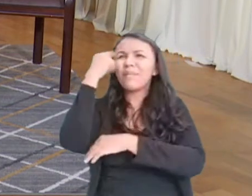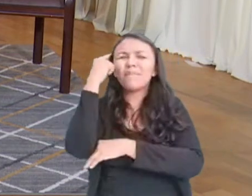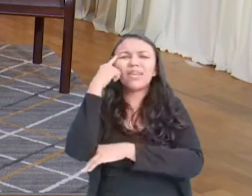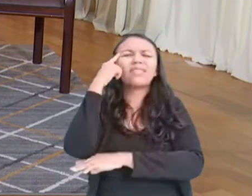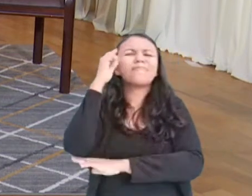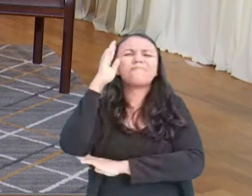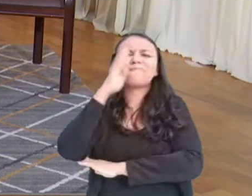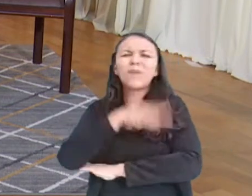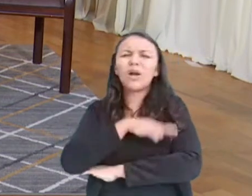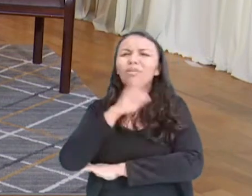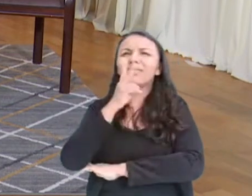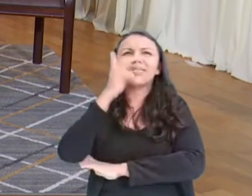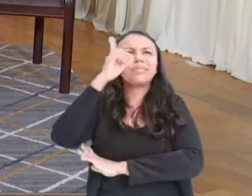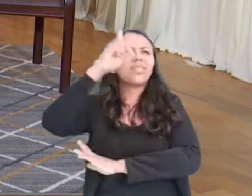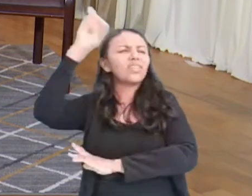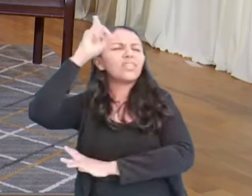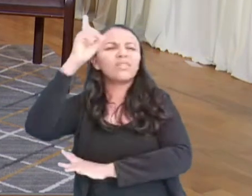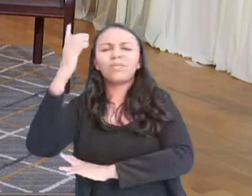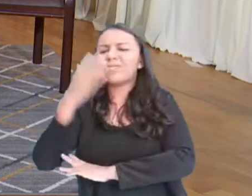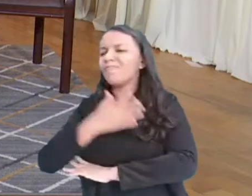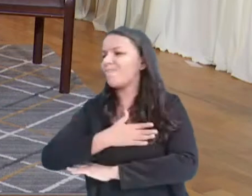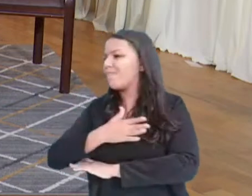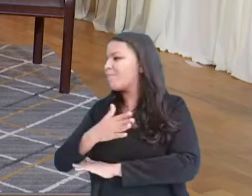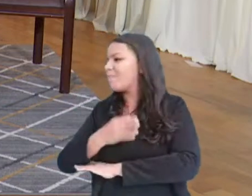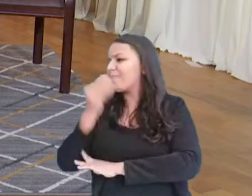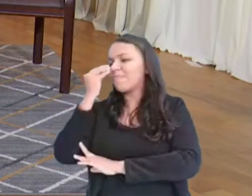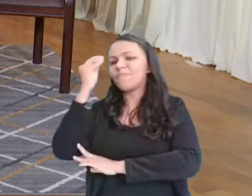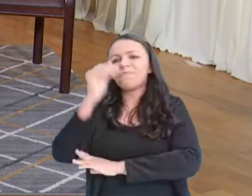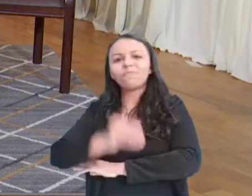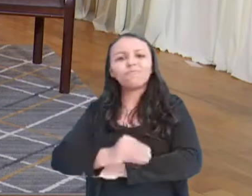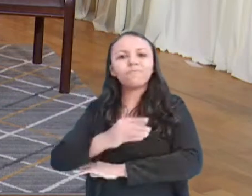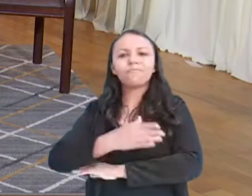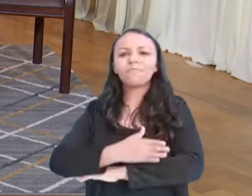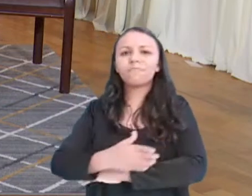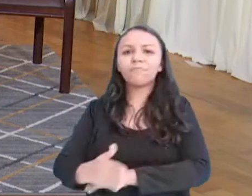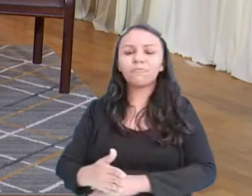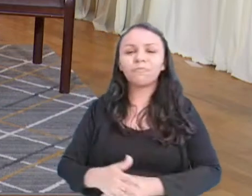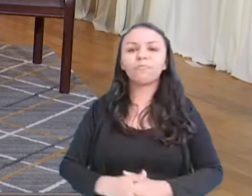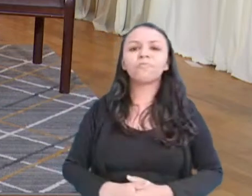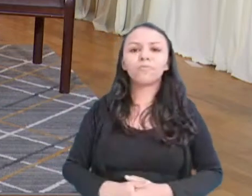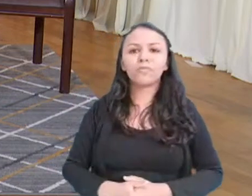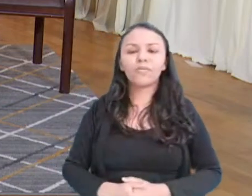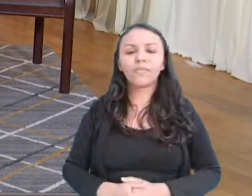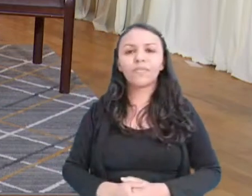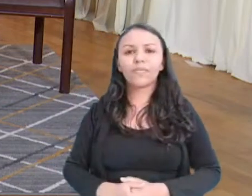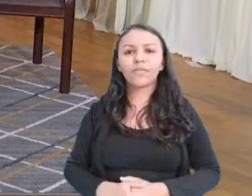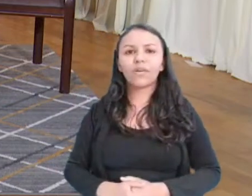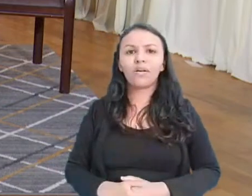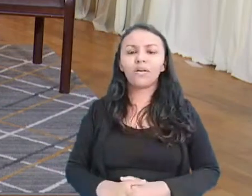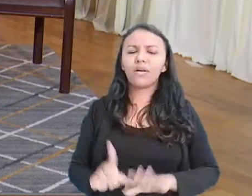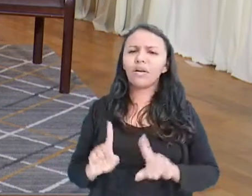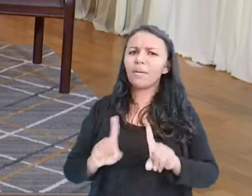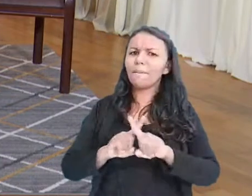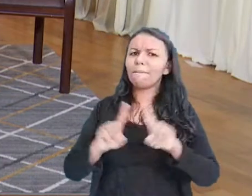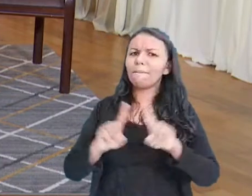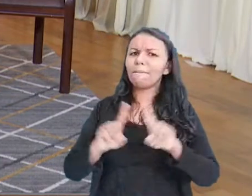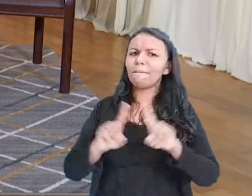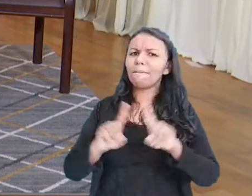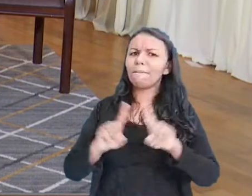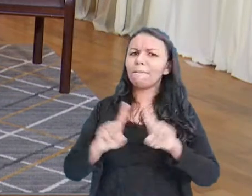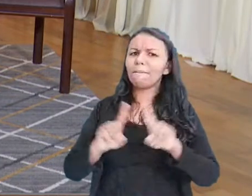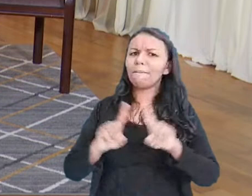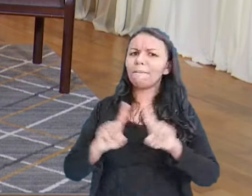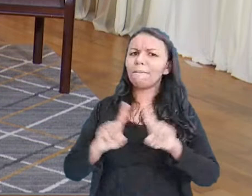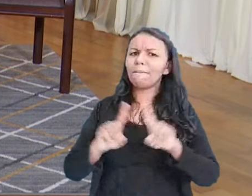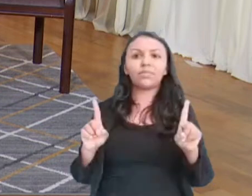podia mais tolerar o que estava acontecendo em seus dias. Alguém diz assim, bom, mas mesmo assim deve ser bem diferente